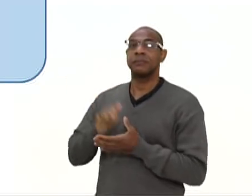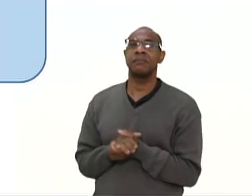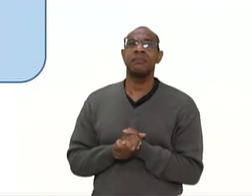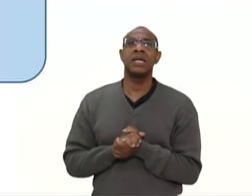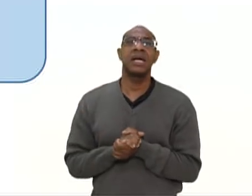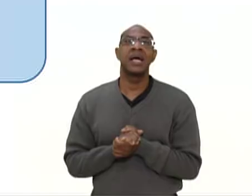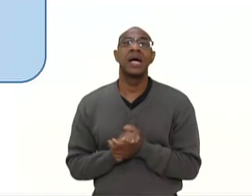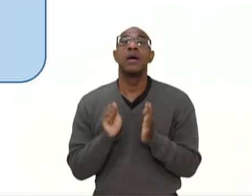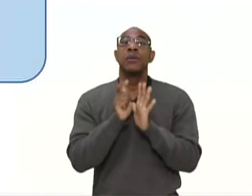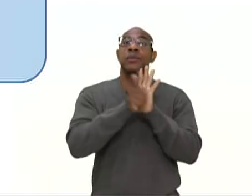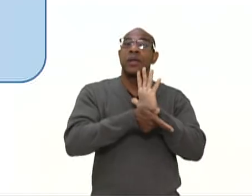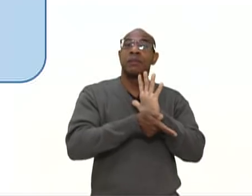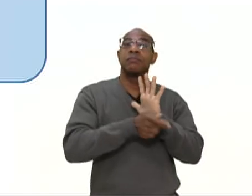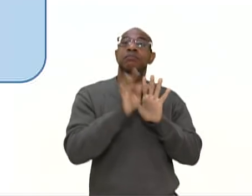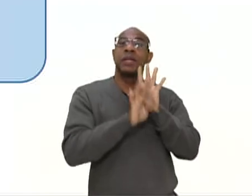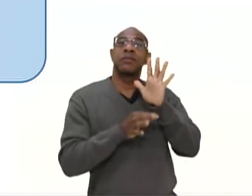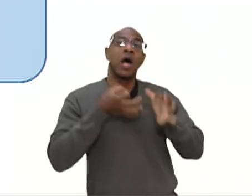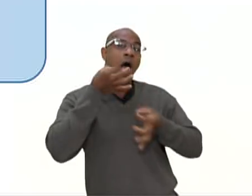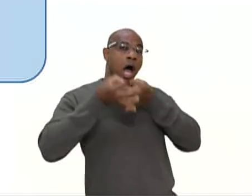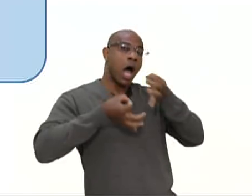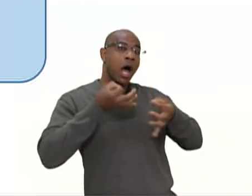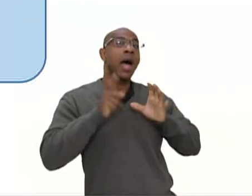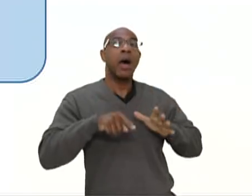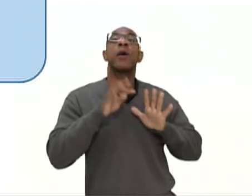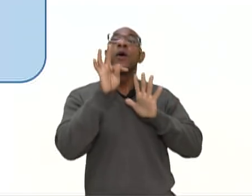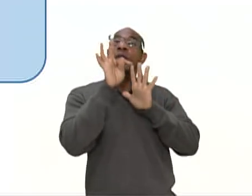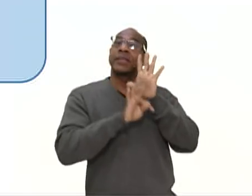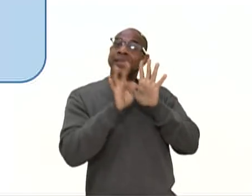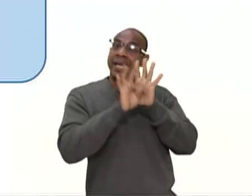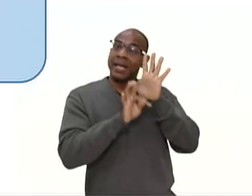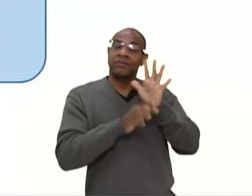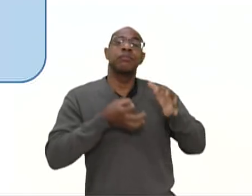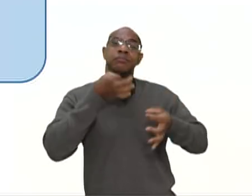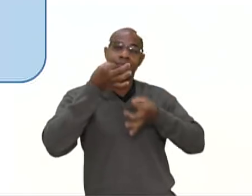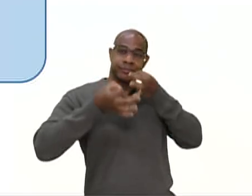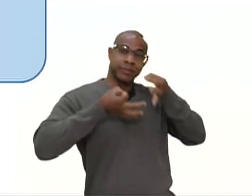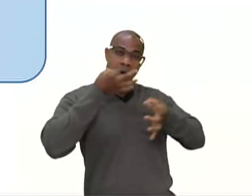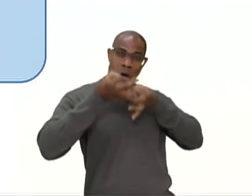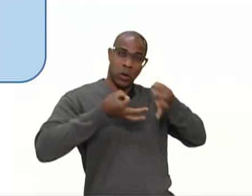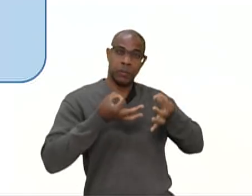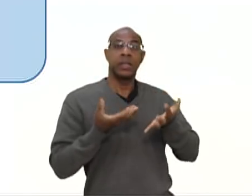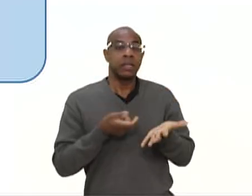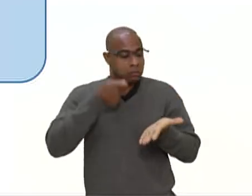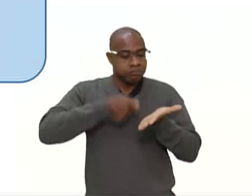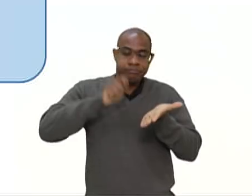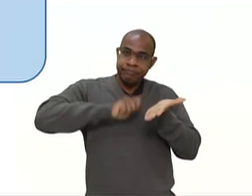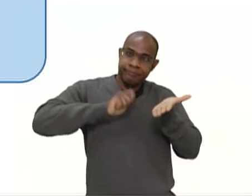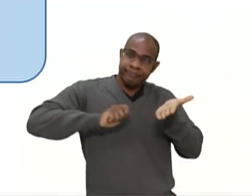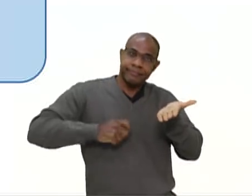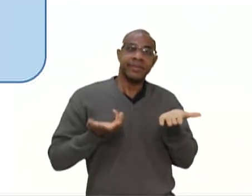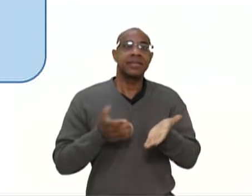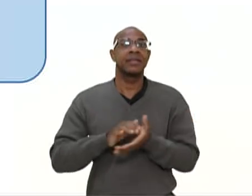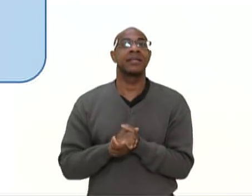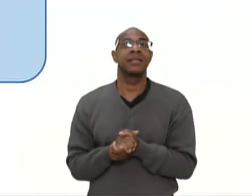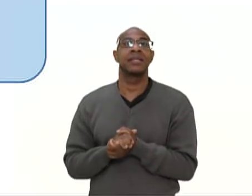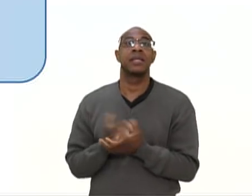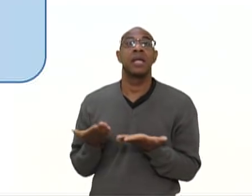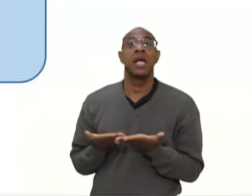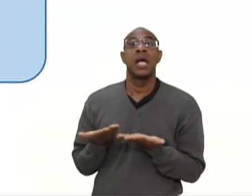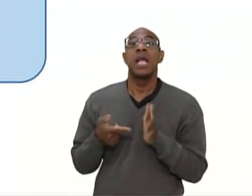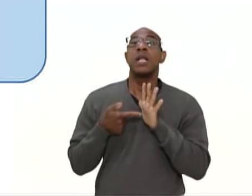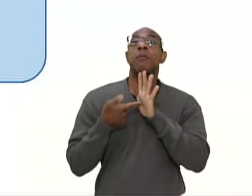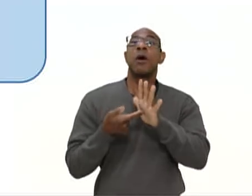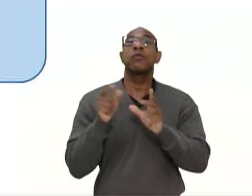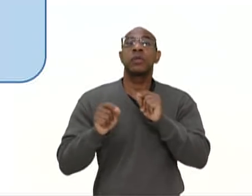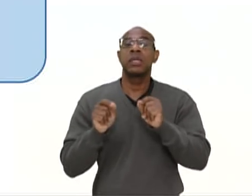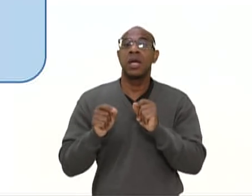Gênero artigo de opinião. Ele é um texto argumentativo, como eu falei, que ele expõe,